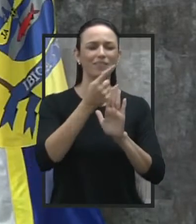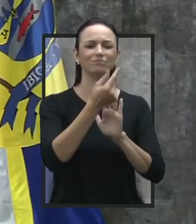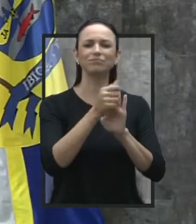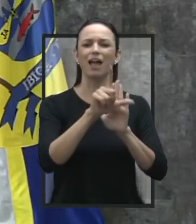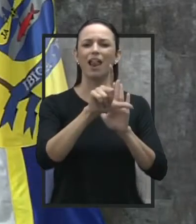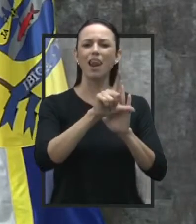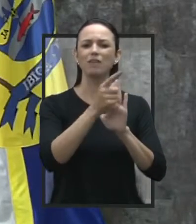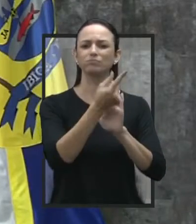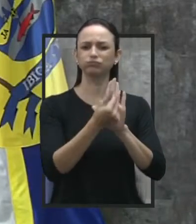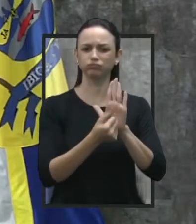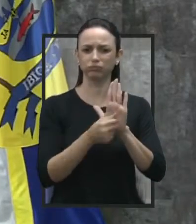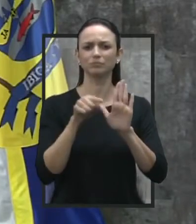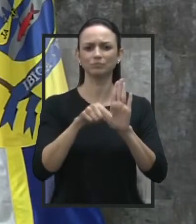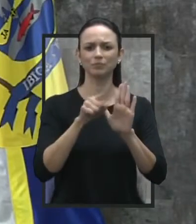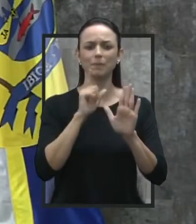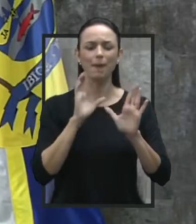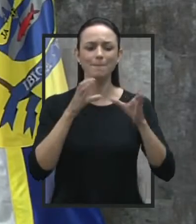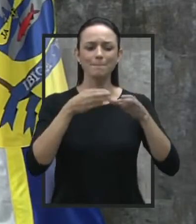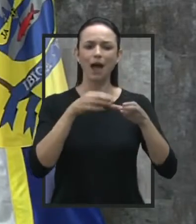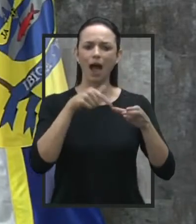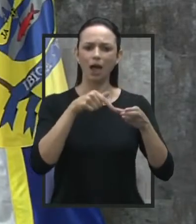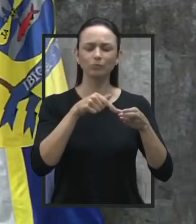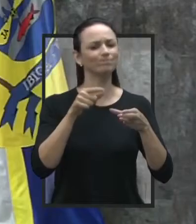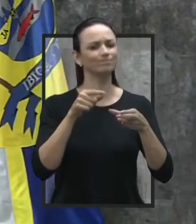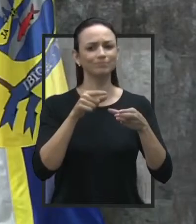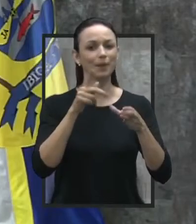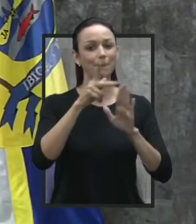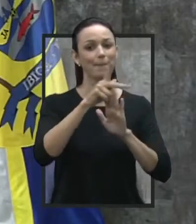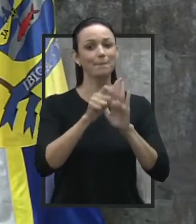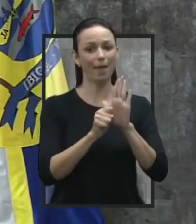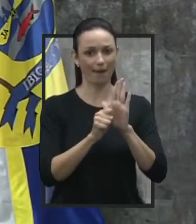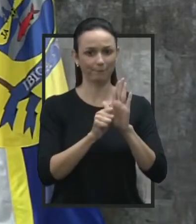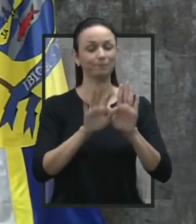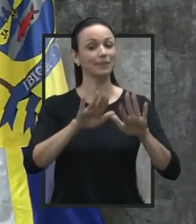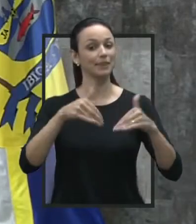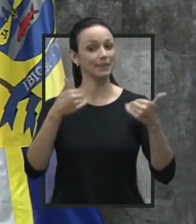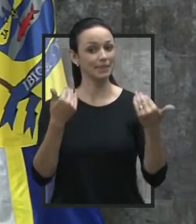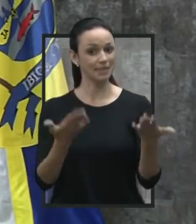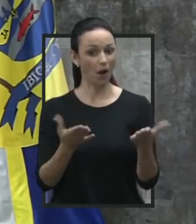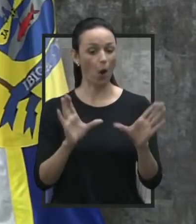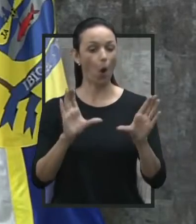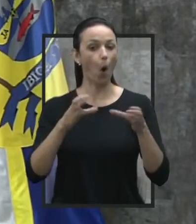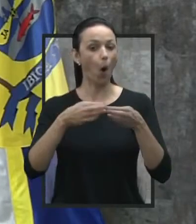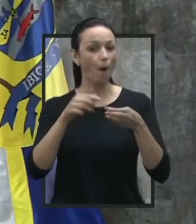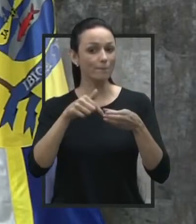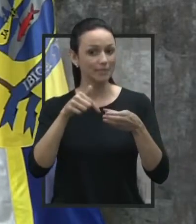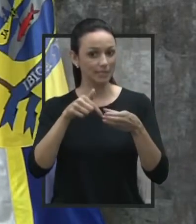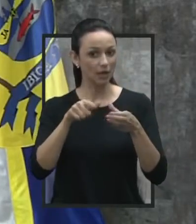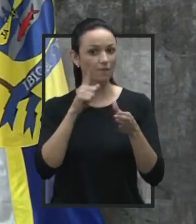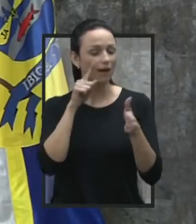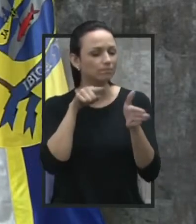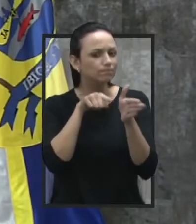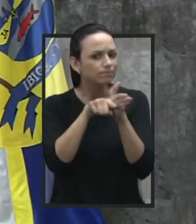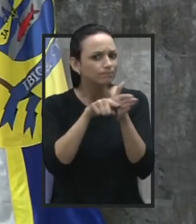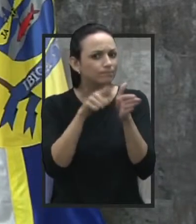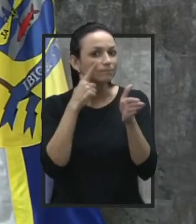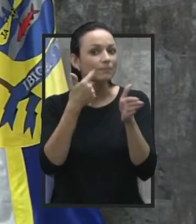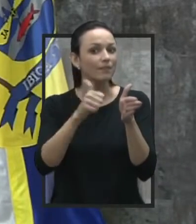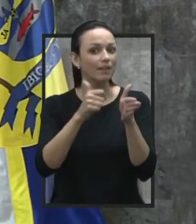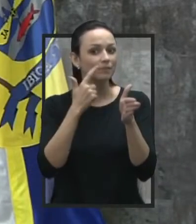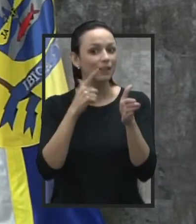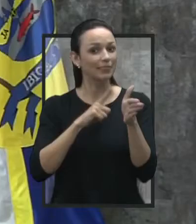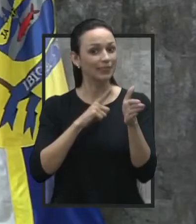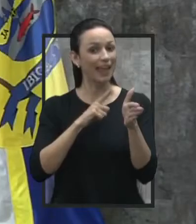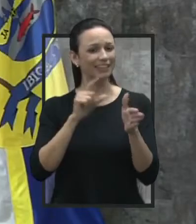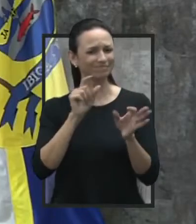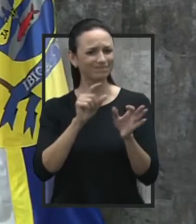muito específica para atender o bairro X, ele traz agora para o PPA. Então a comissão precisa avaliar se isso aconteceu e, caso